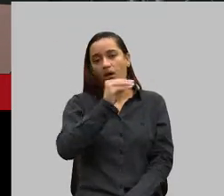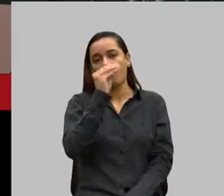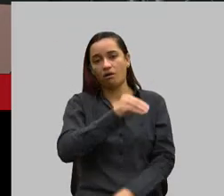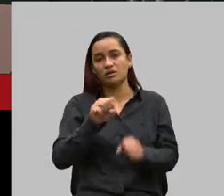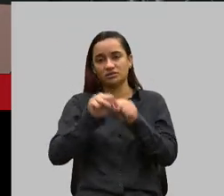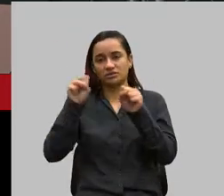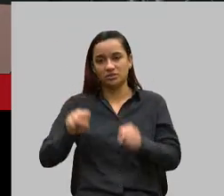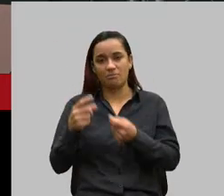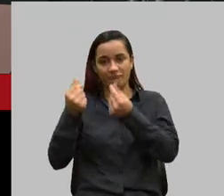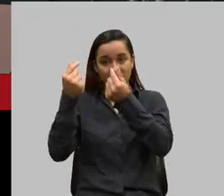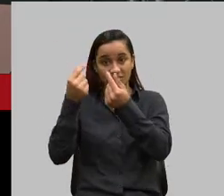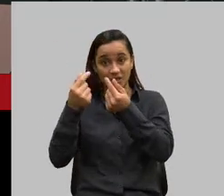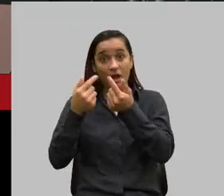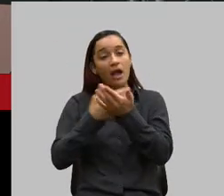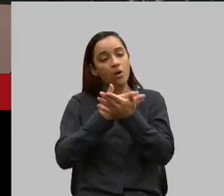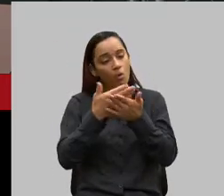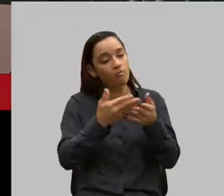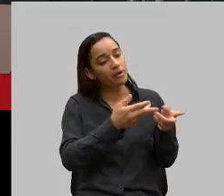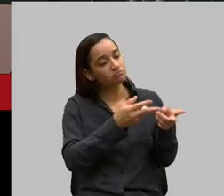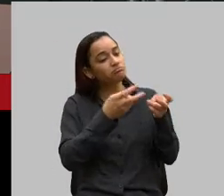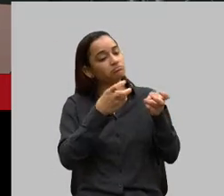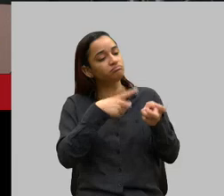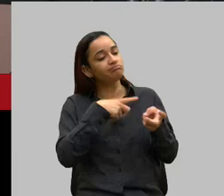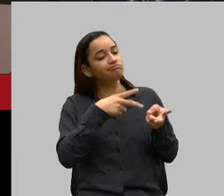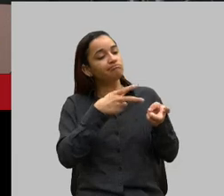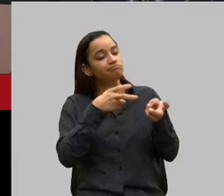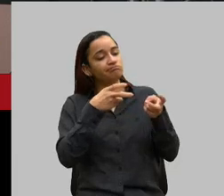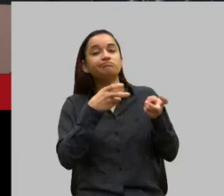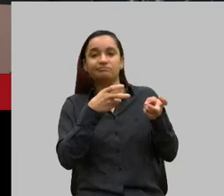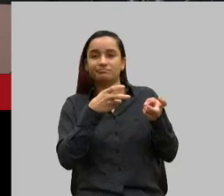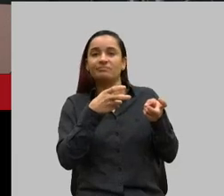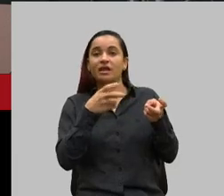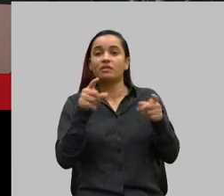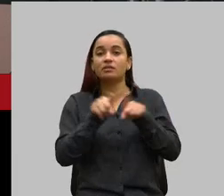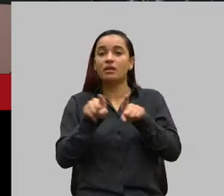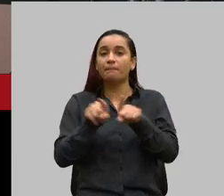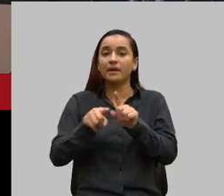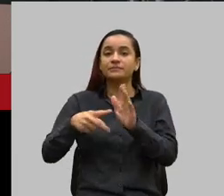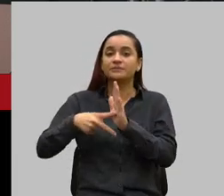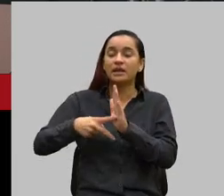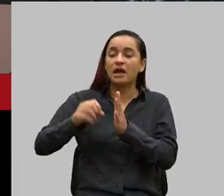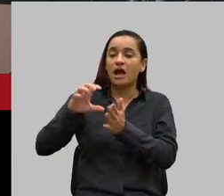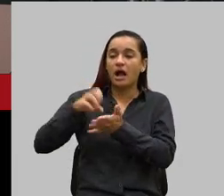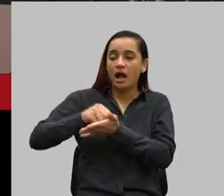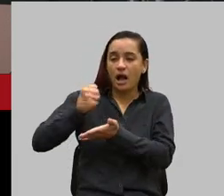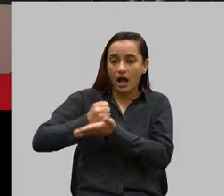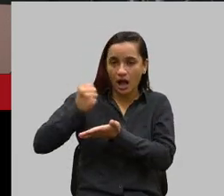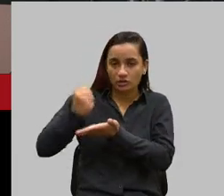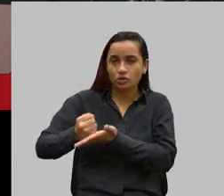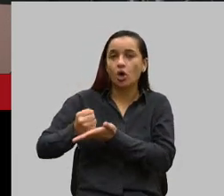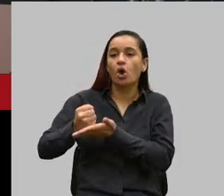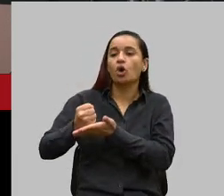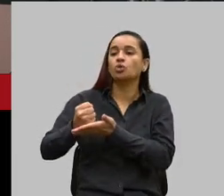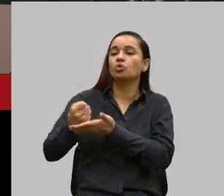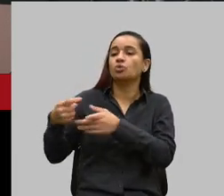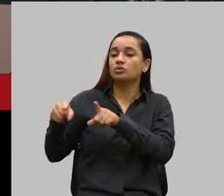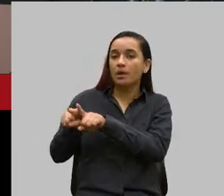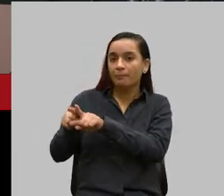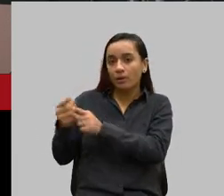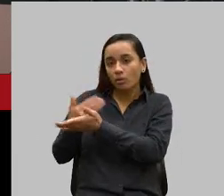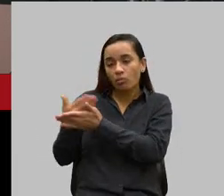a ser visível era invisível ao cartório e as transações comerciais seguras passam a